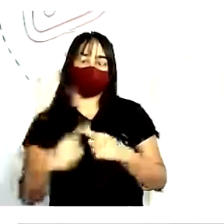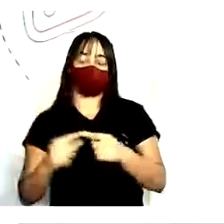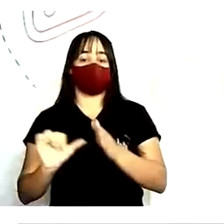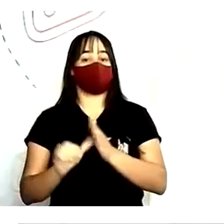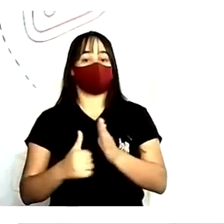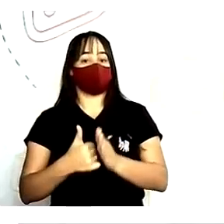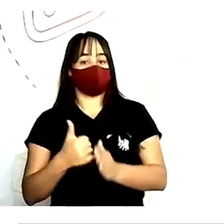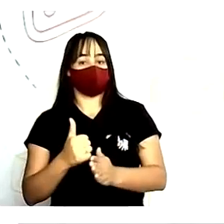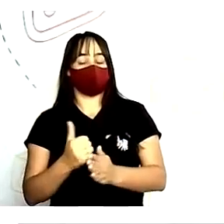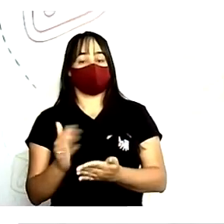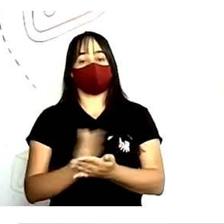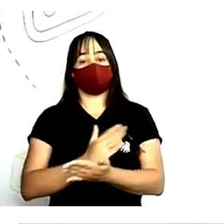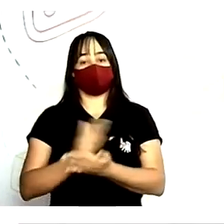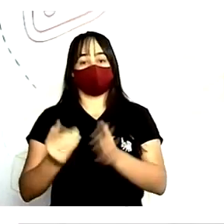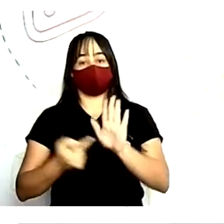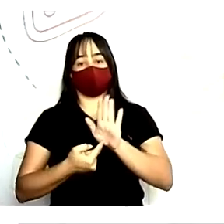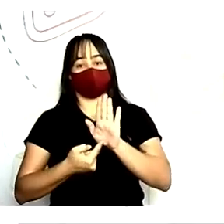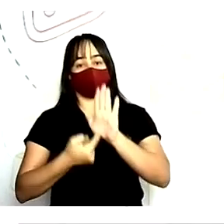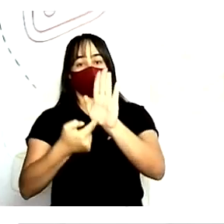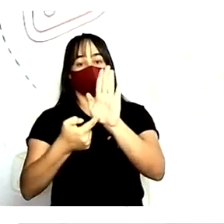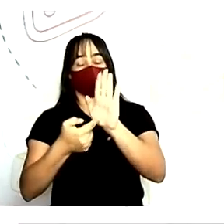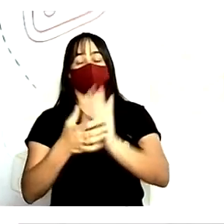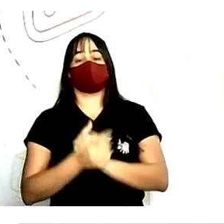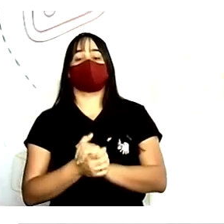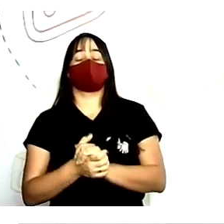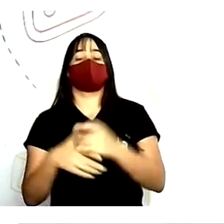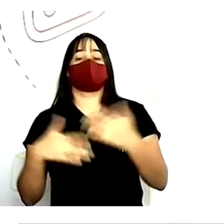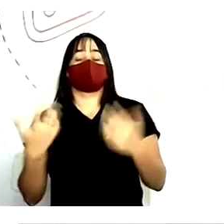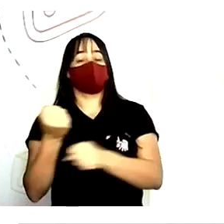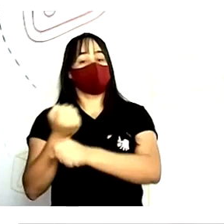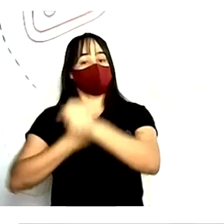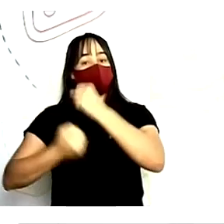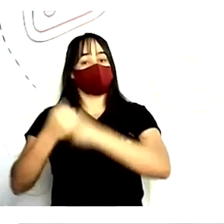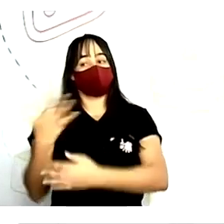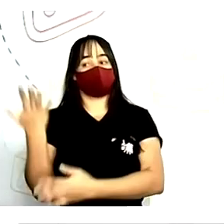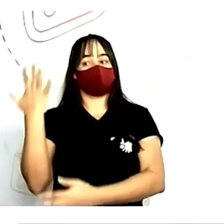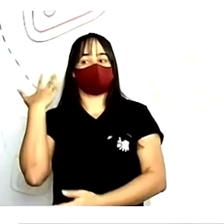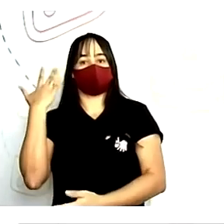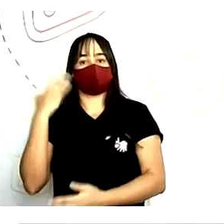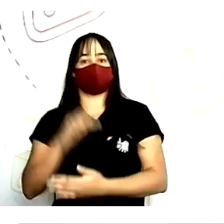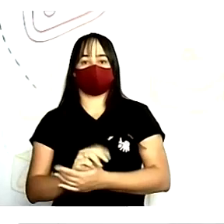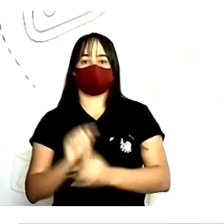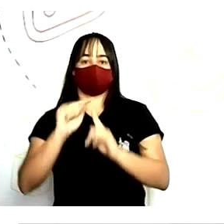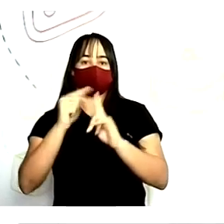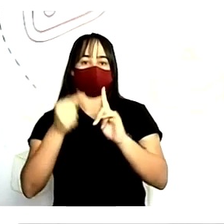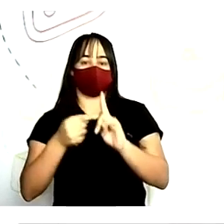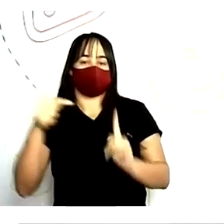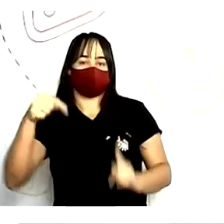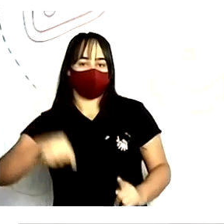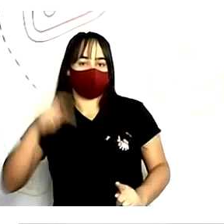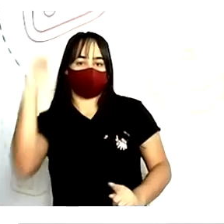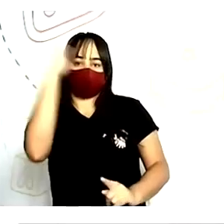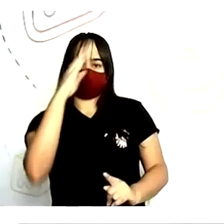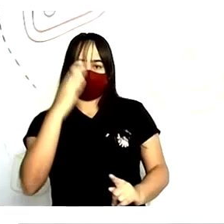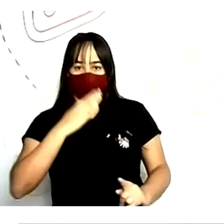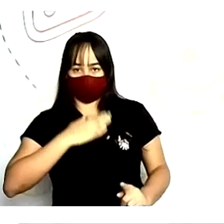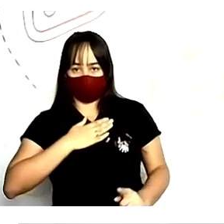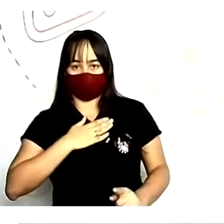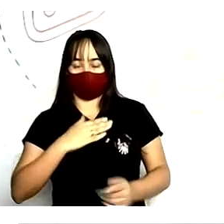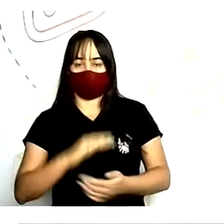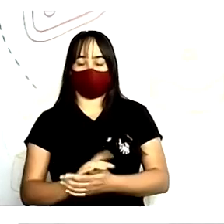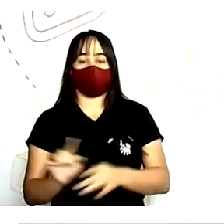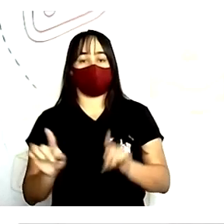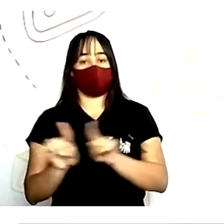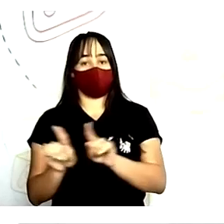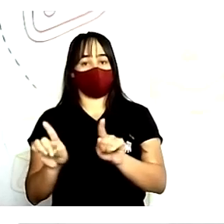Primeiro, alguns dados aí de anos anteriores da gravidez aqui no Brasil, essa gravidez na adolescência e